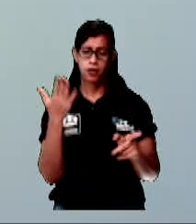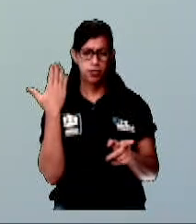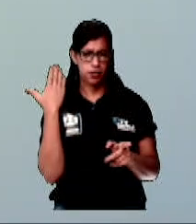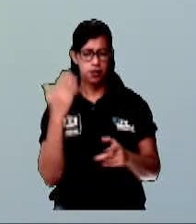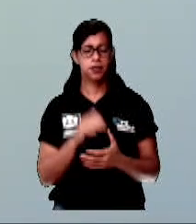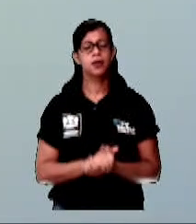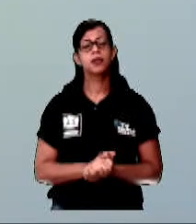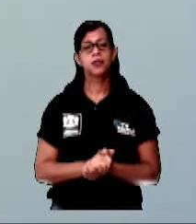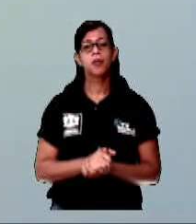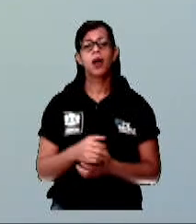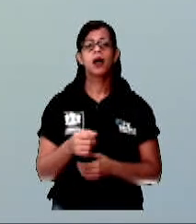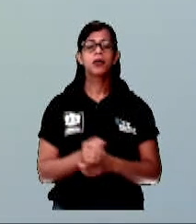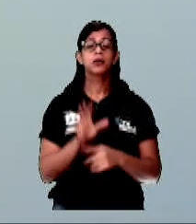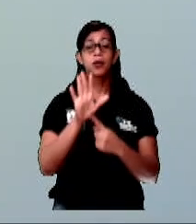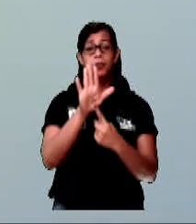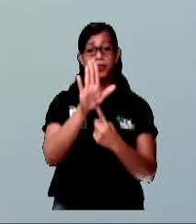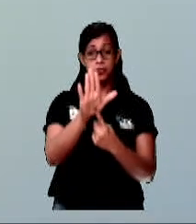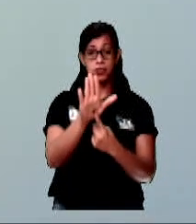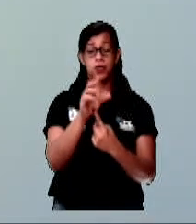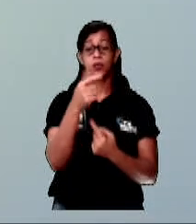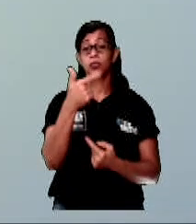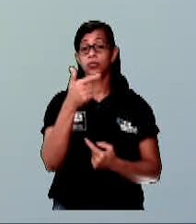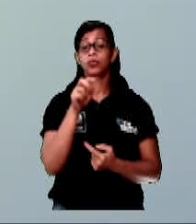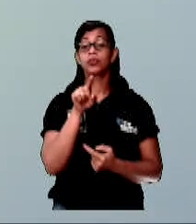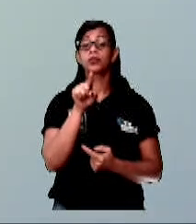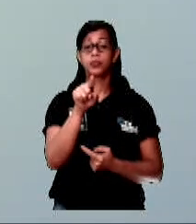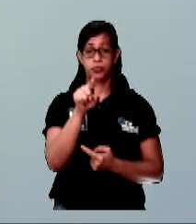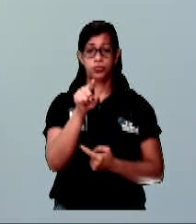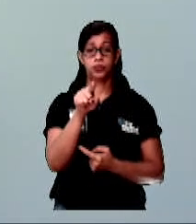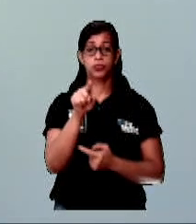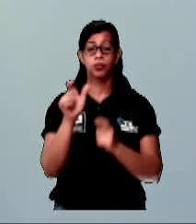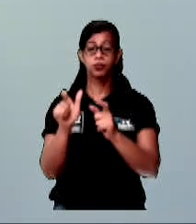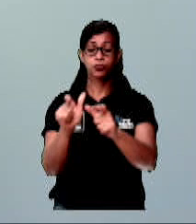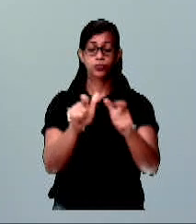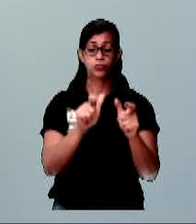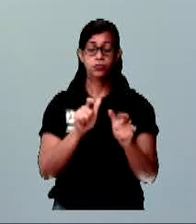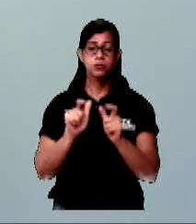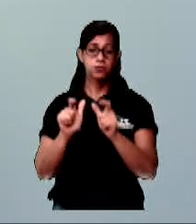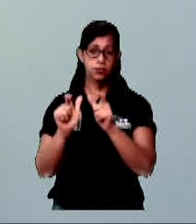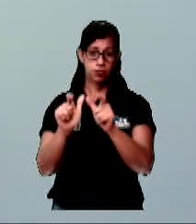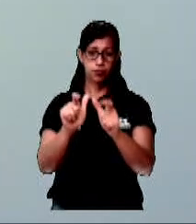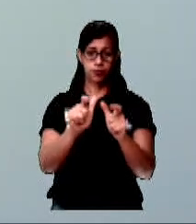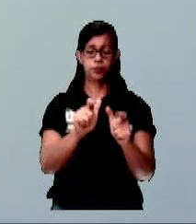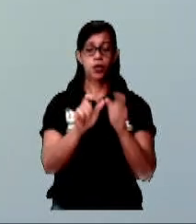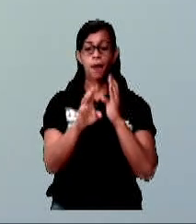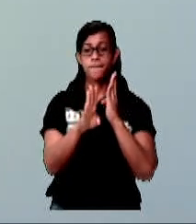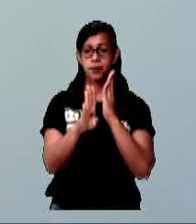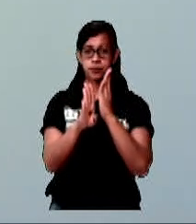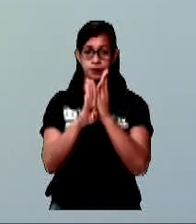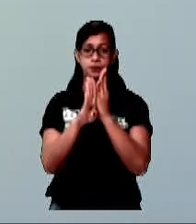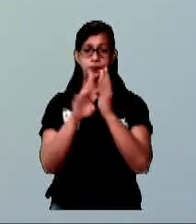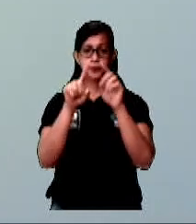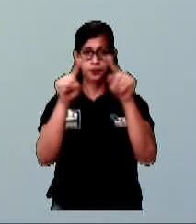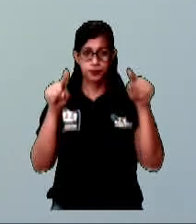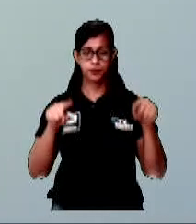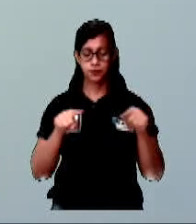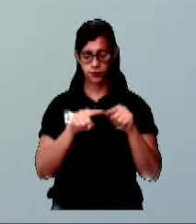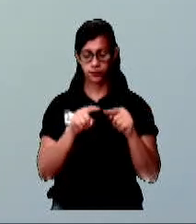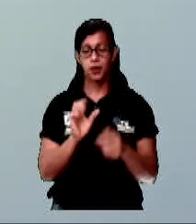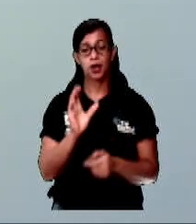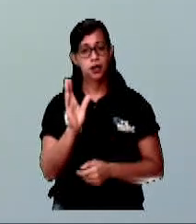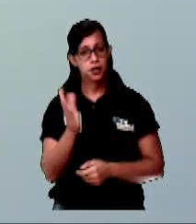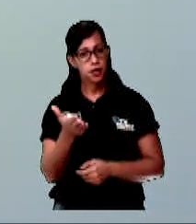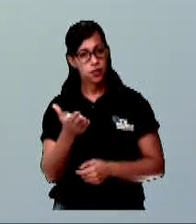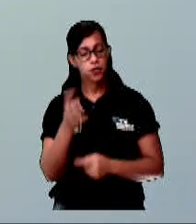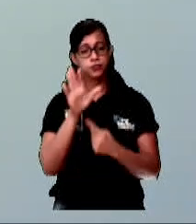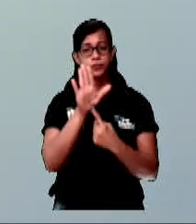eu tinha dado para vocês dois pontos com suas coordenadas para que a gente localizasse no plano. Agora, eu estou te